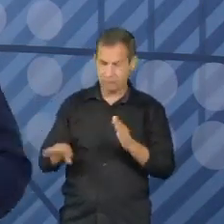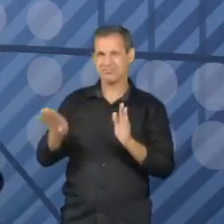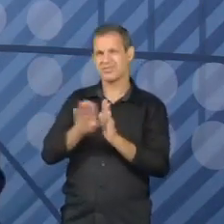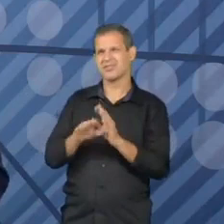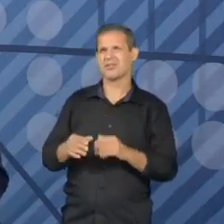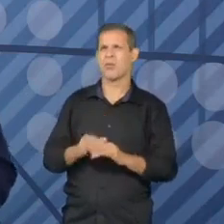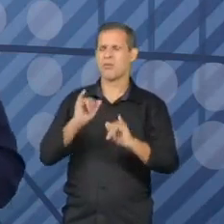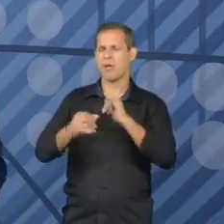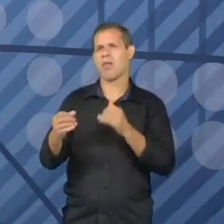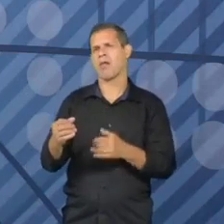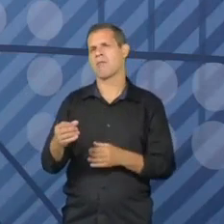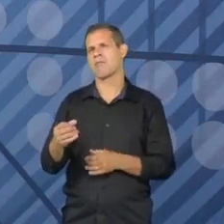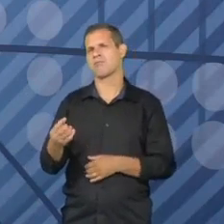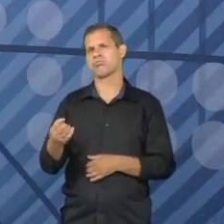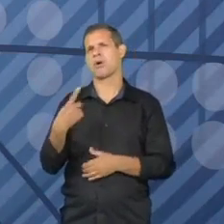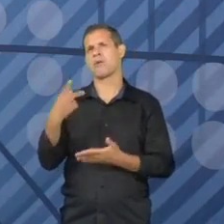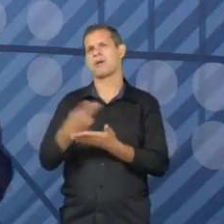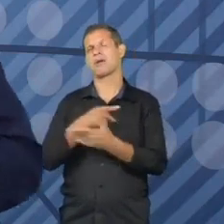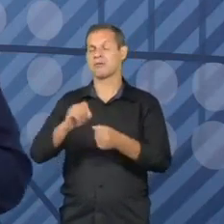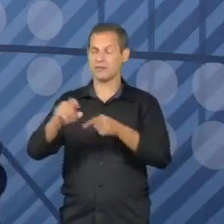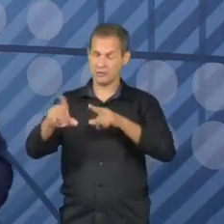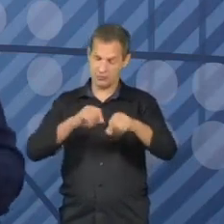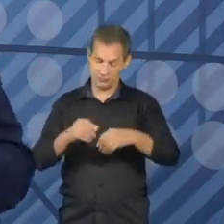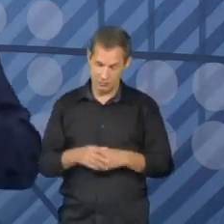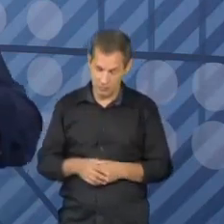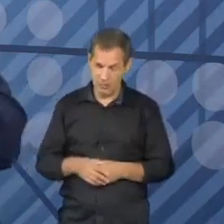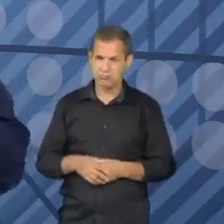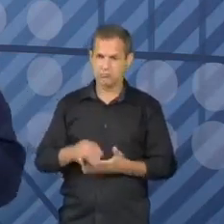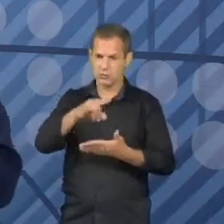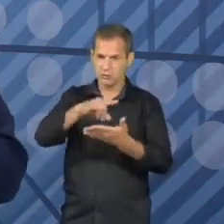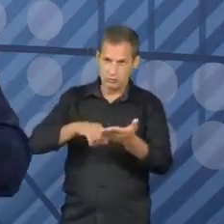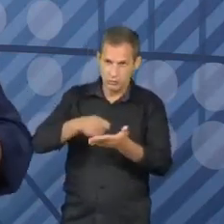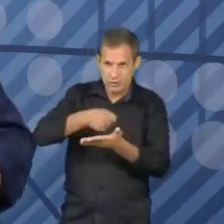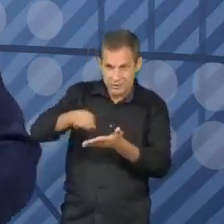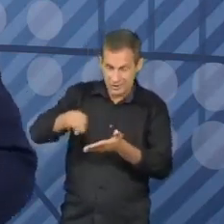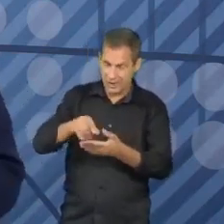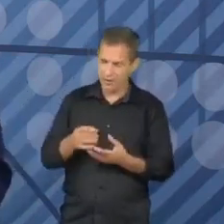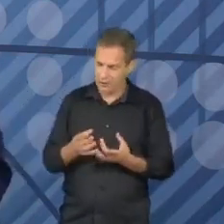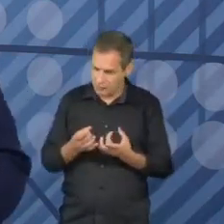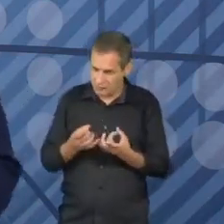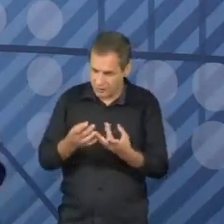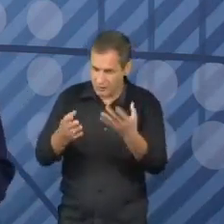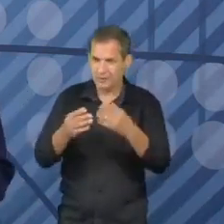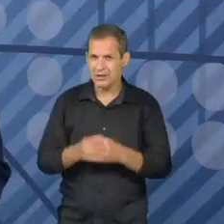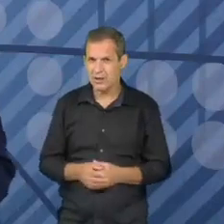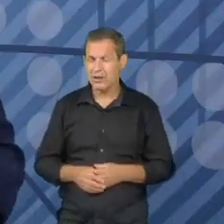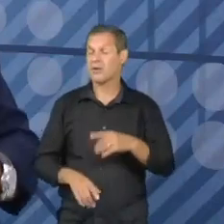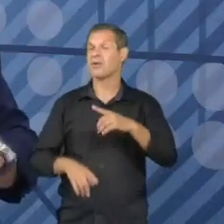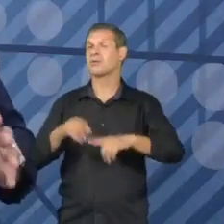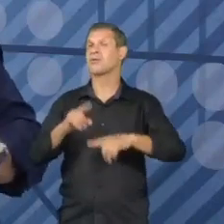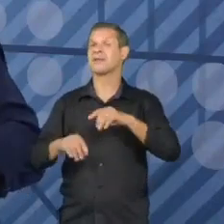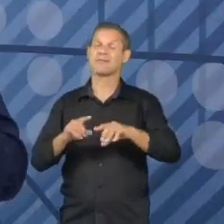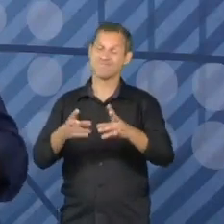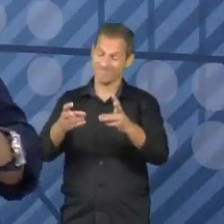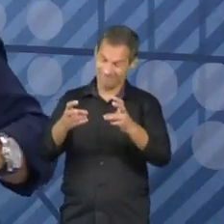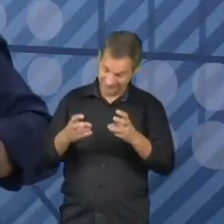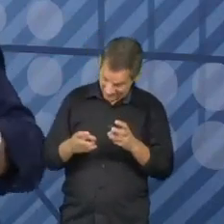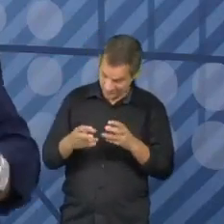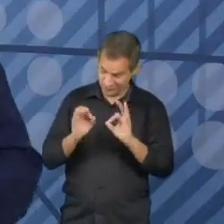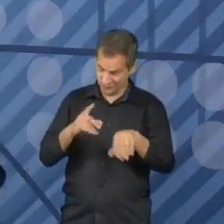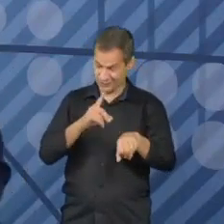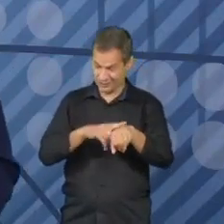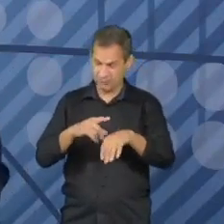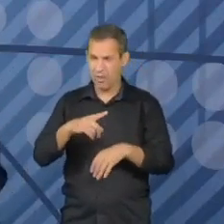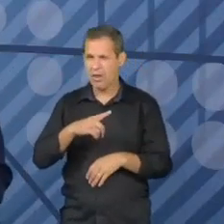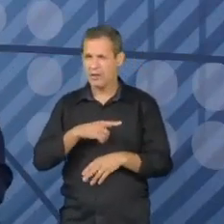uma informação errada, toma uma decisão, assino o contrato, começa a entregar os equipamentos e percebo que em algum momento